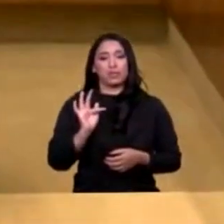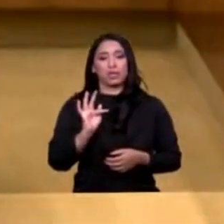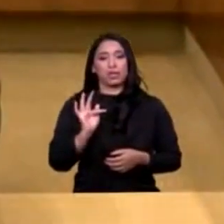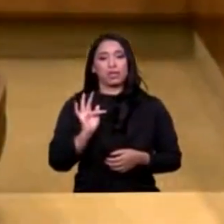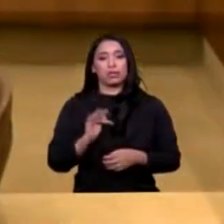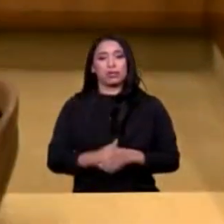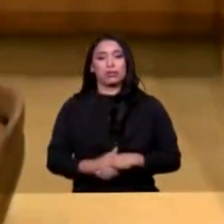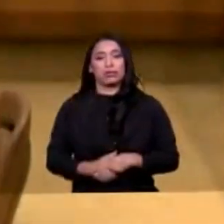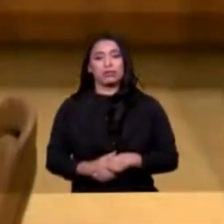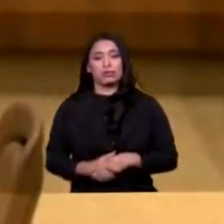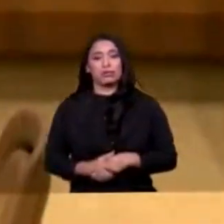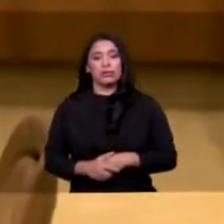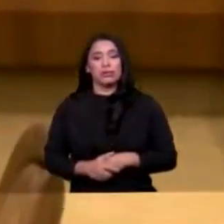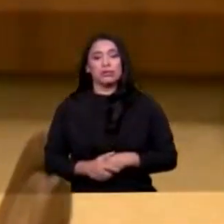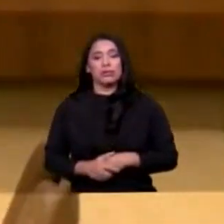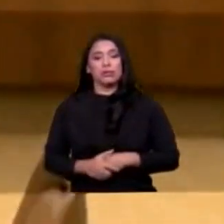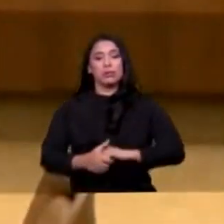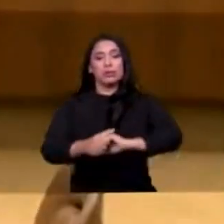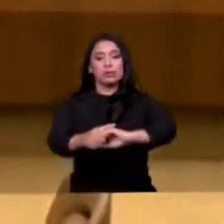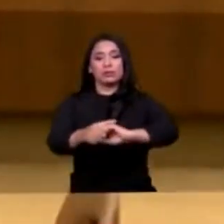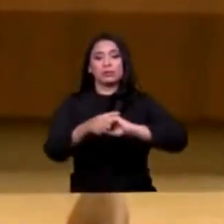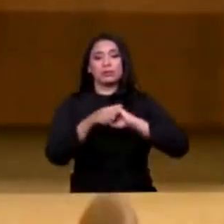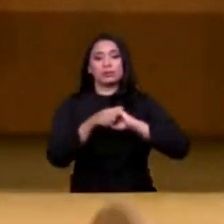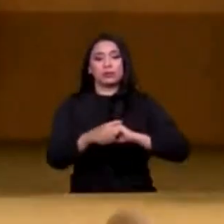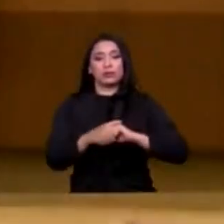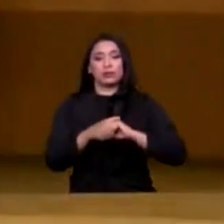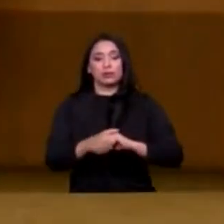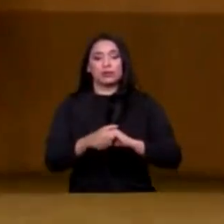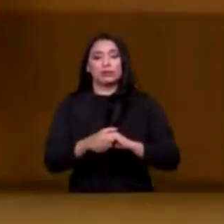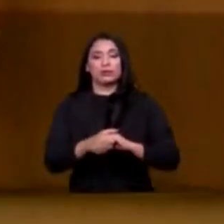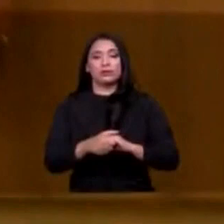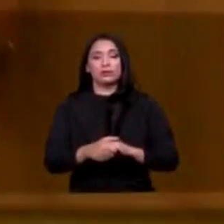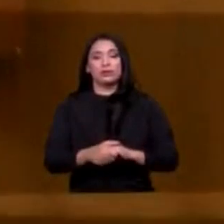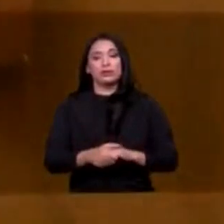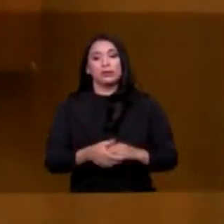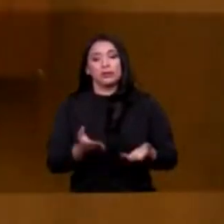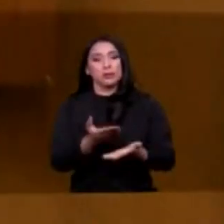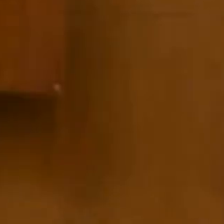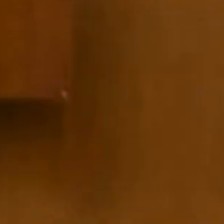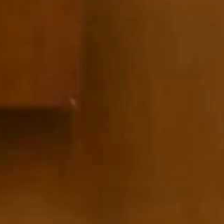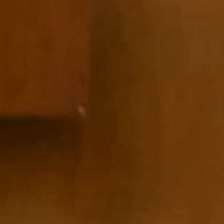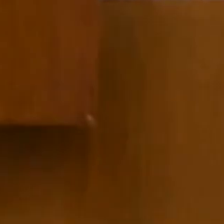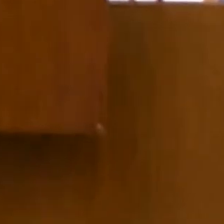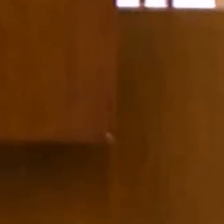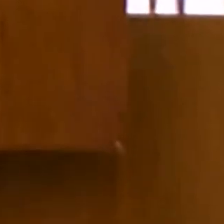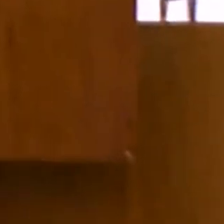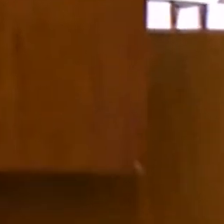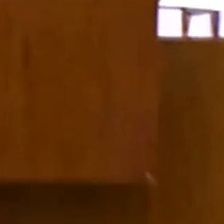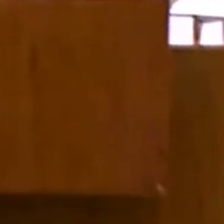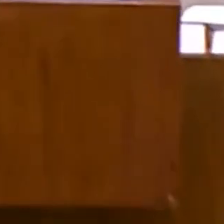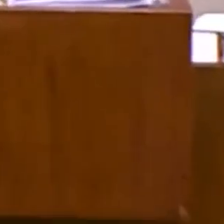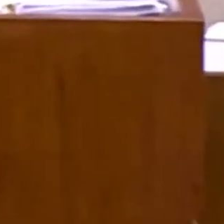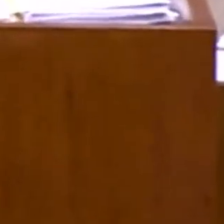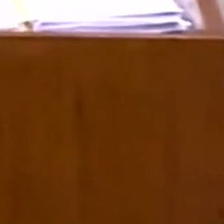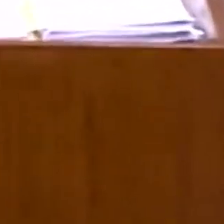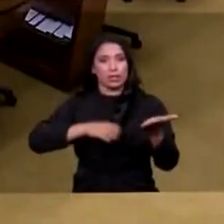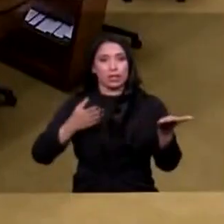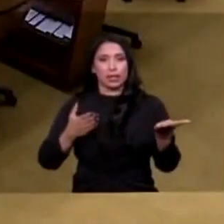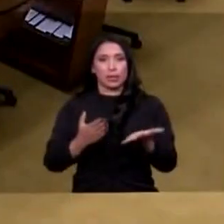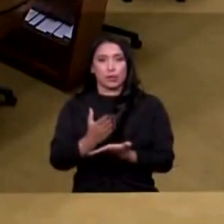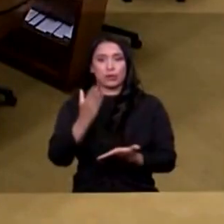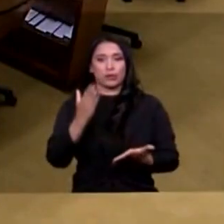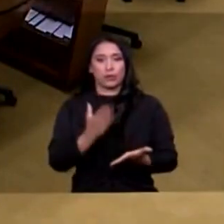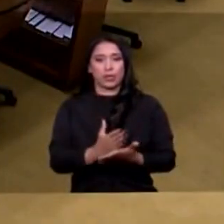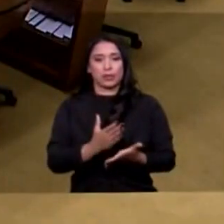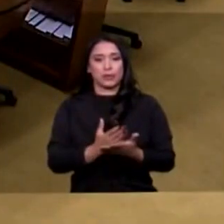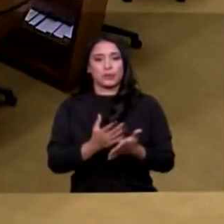da investigação criminal autorizando medidas como prisões quebras de sigilo e mandados de busca e apreensão ele